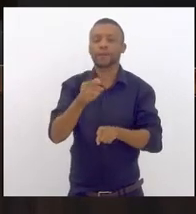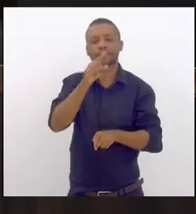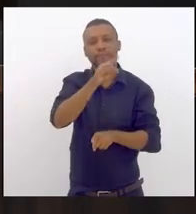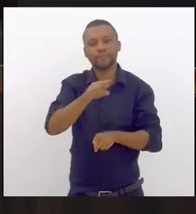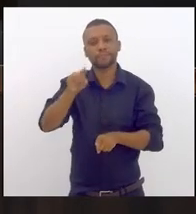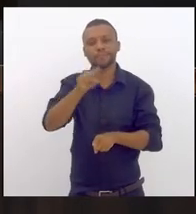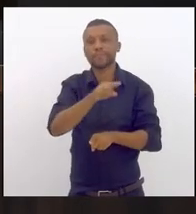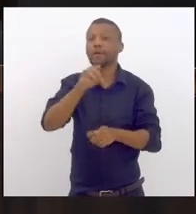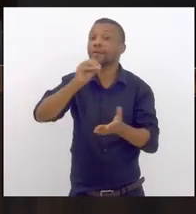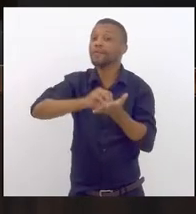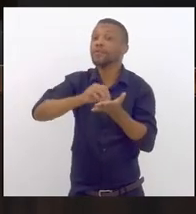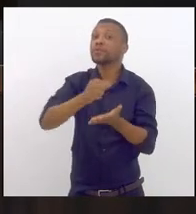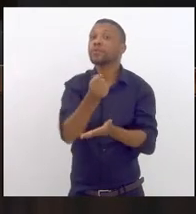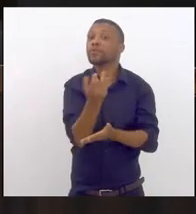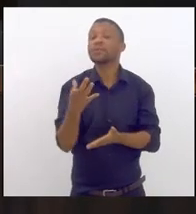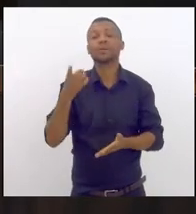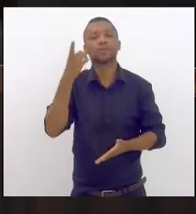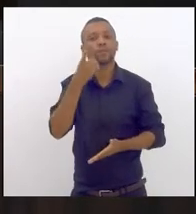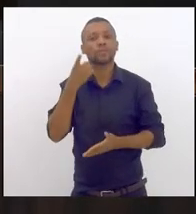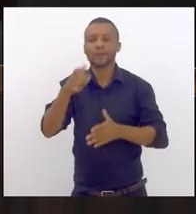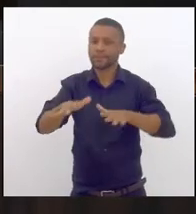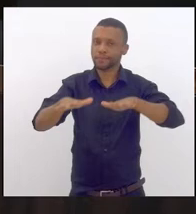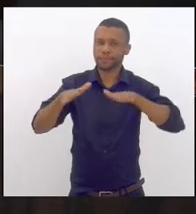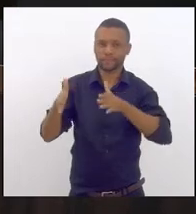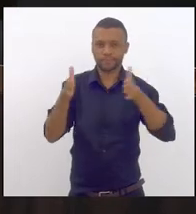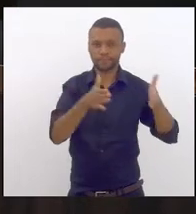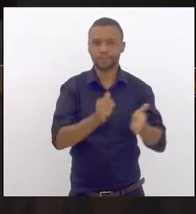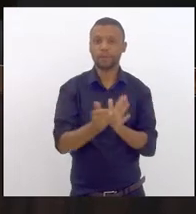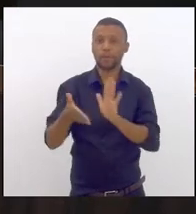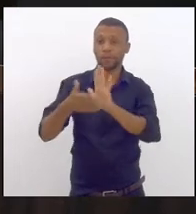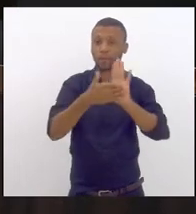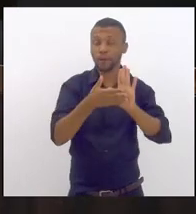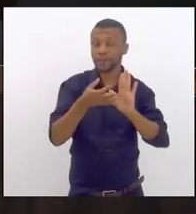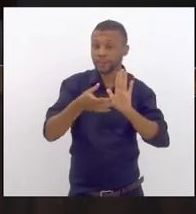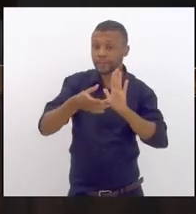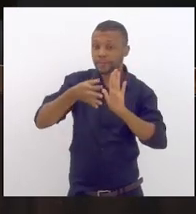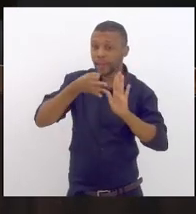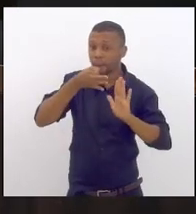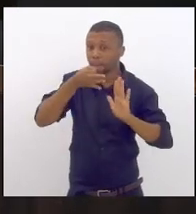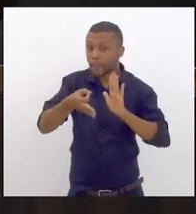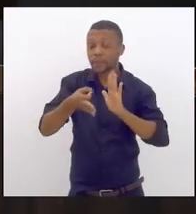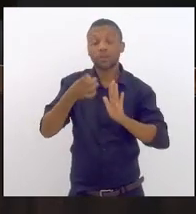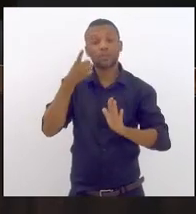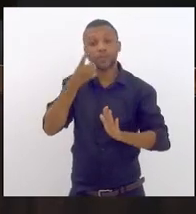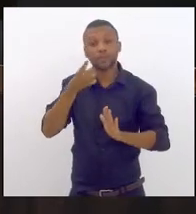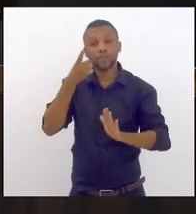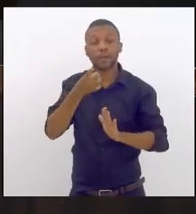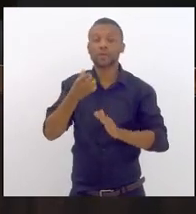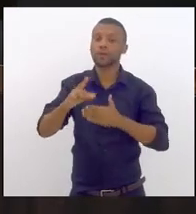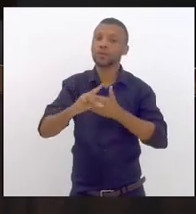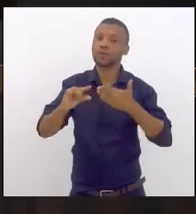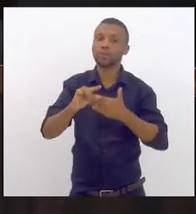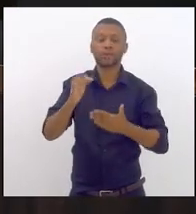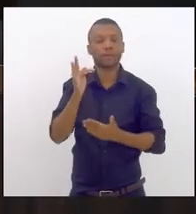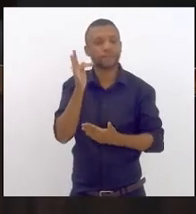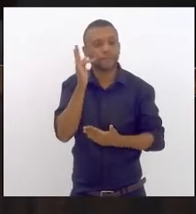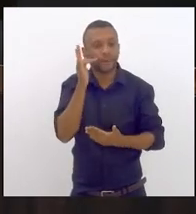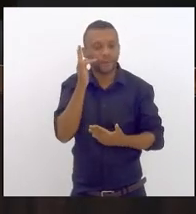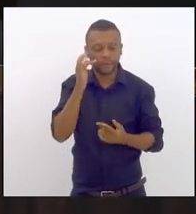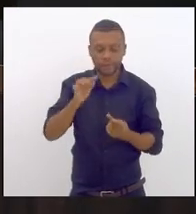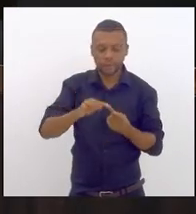falta de quórum. Proposta de emenda constitucional de autoria dos deputados Flávio Serafim e Tia Ju,